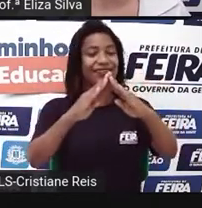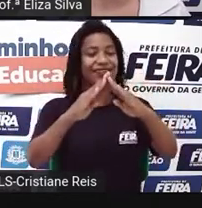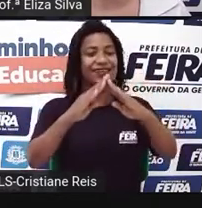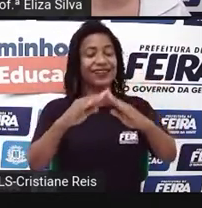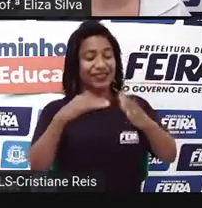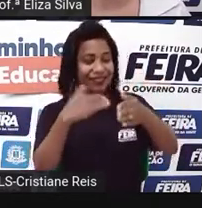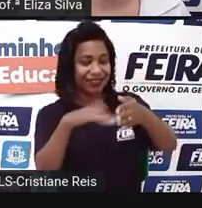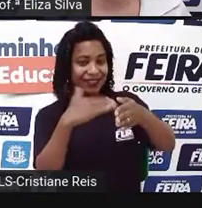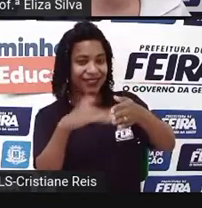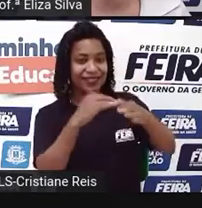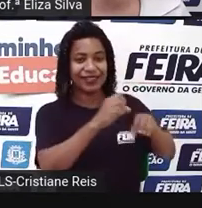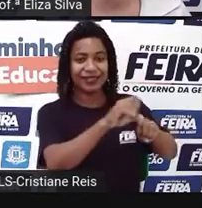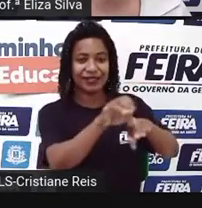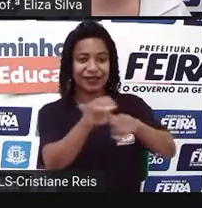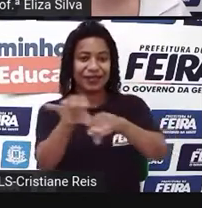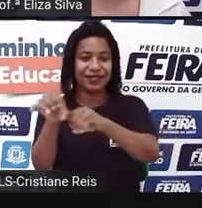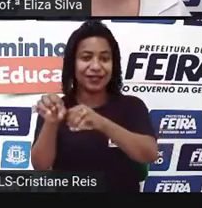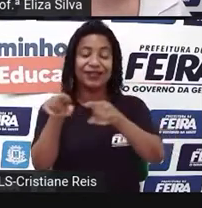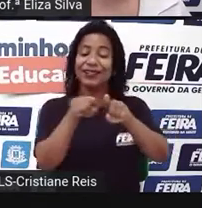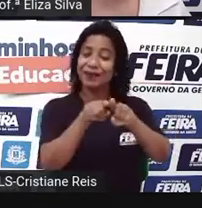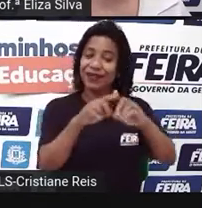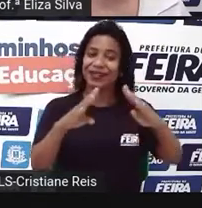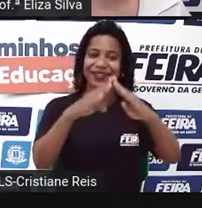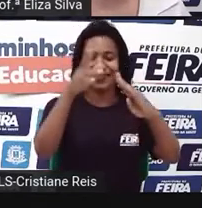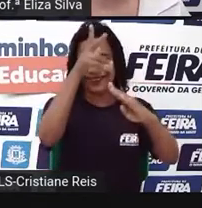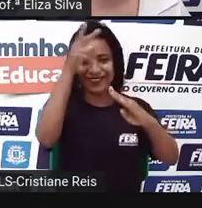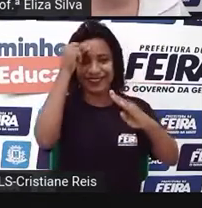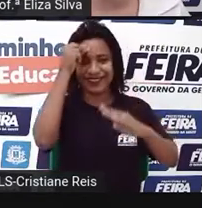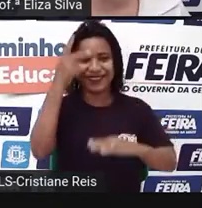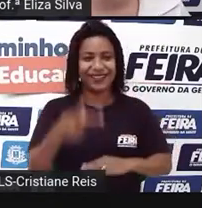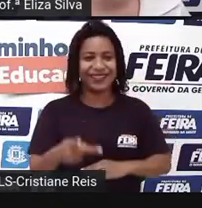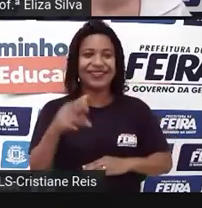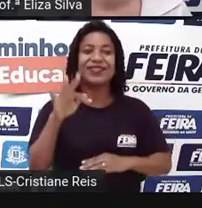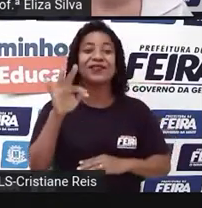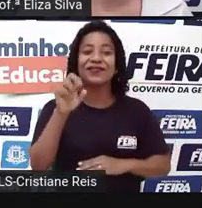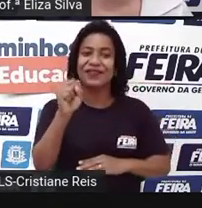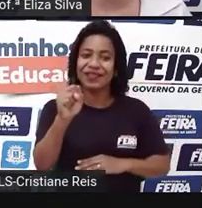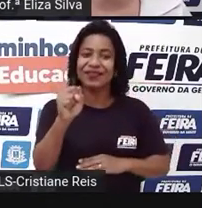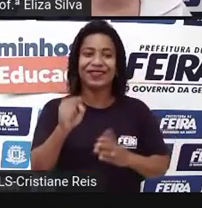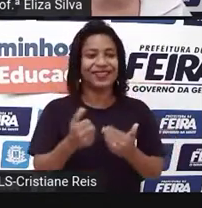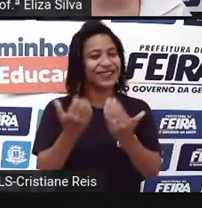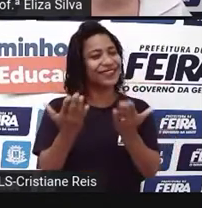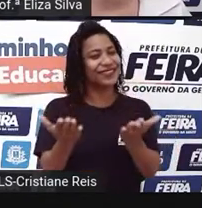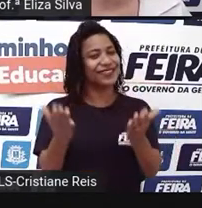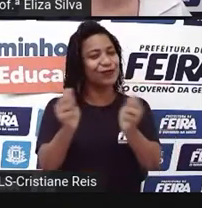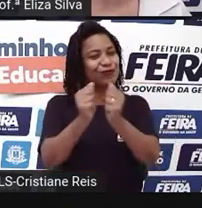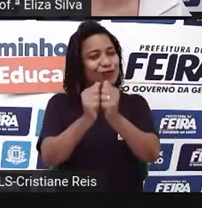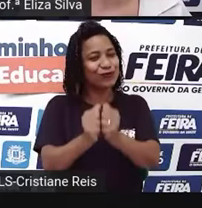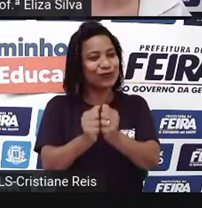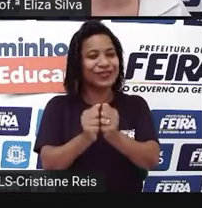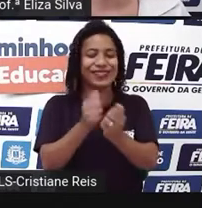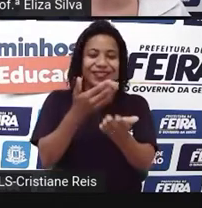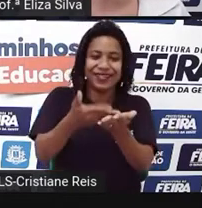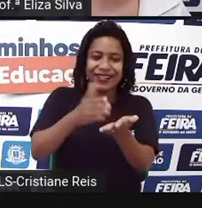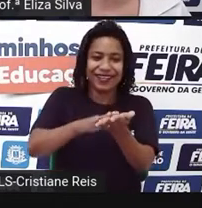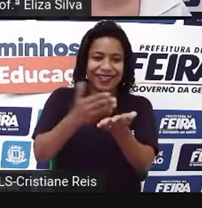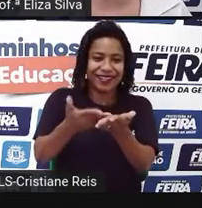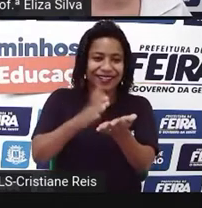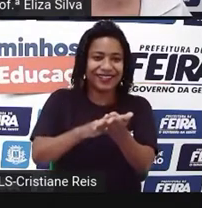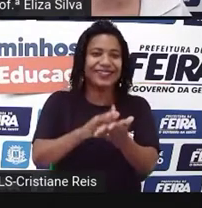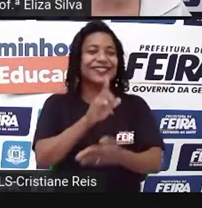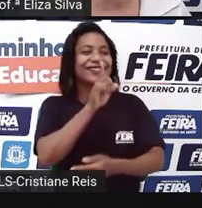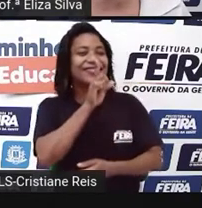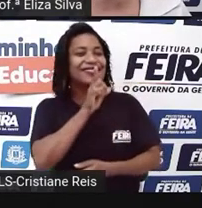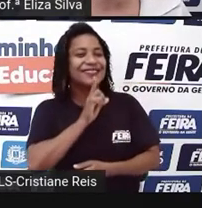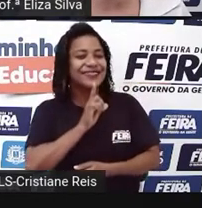da Secretaria de Educação e da Prefeitura Municipal de Feira de Santana. E ao nosso lado, a nossa intérprete,